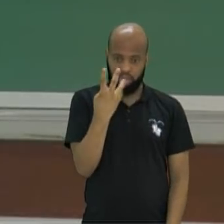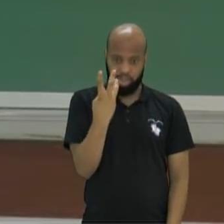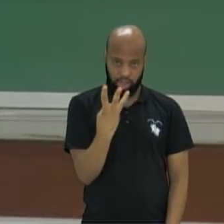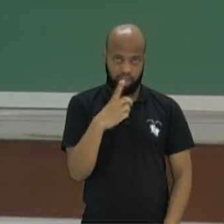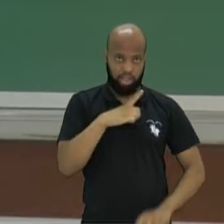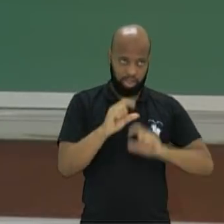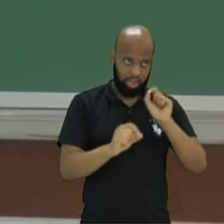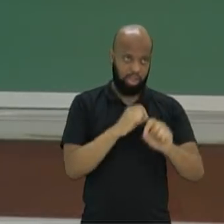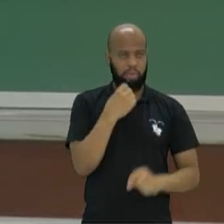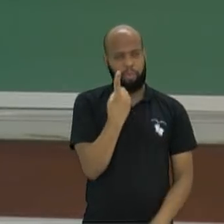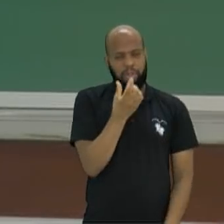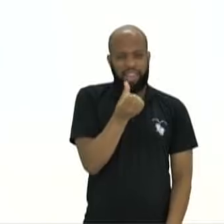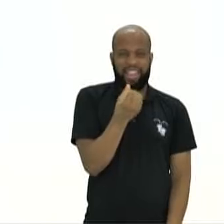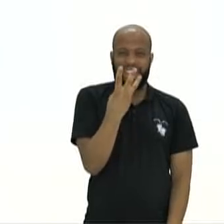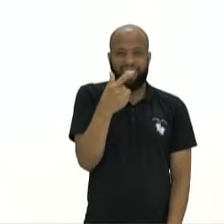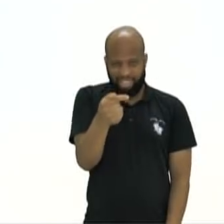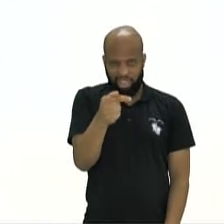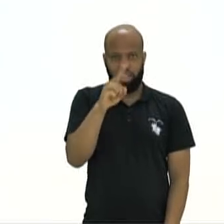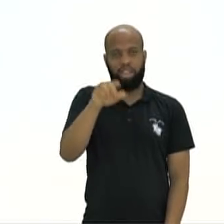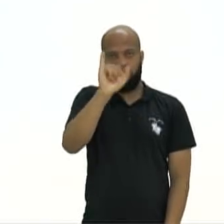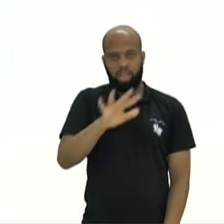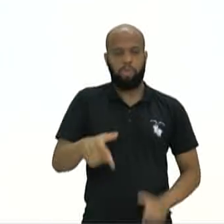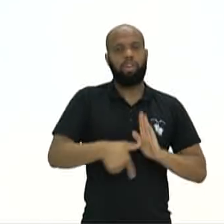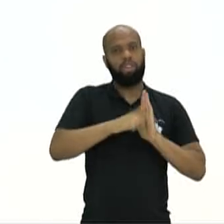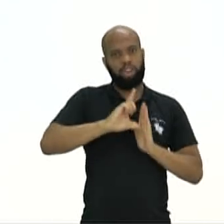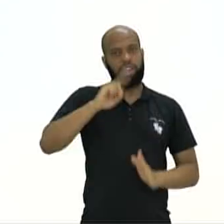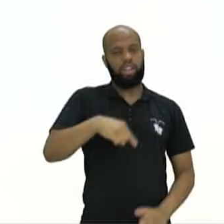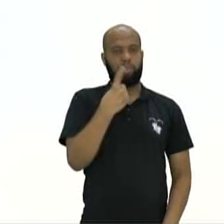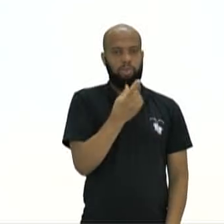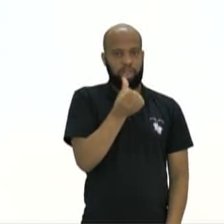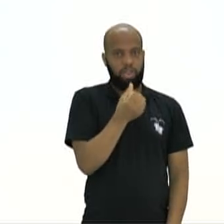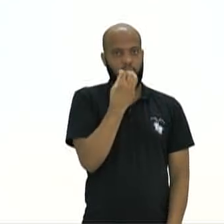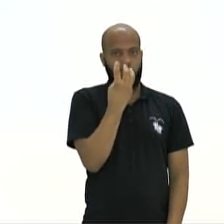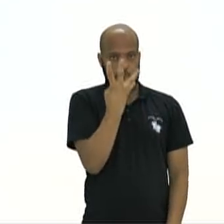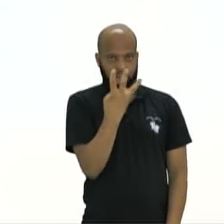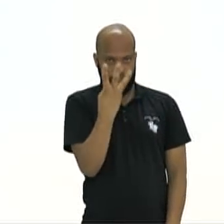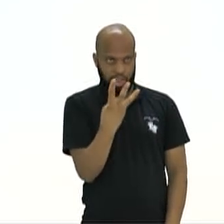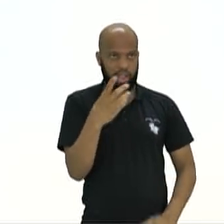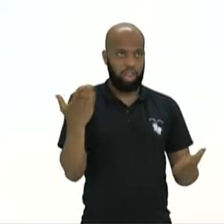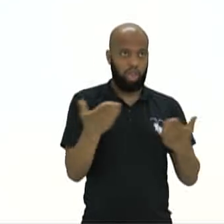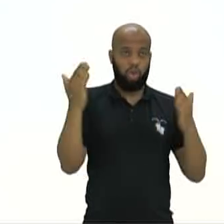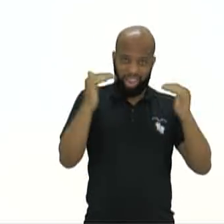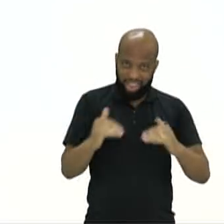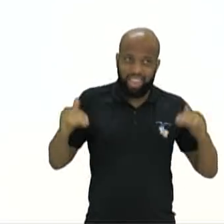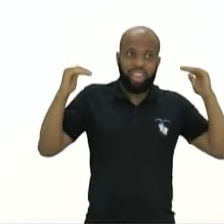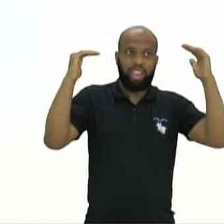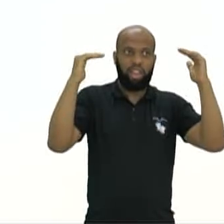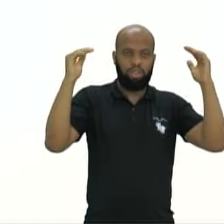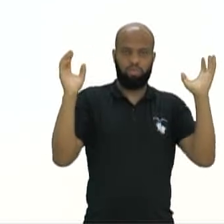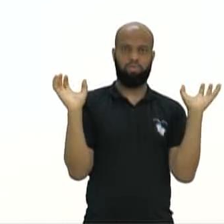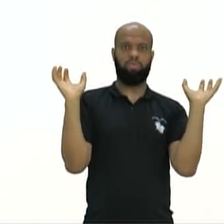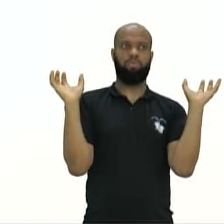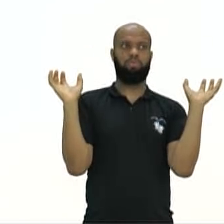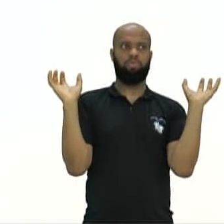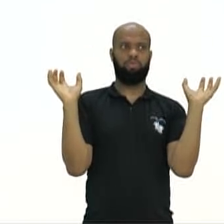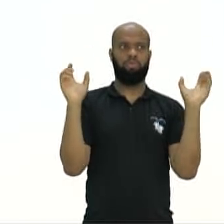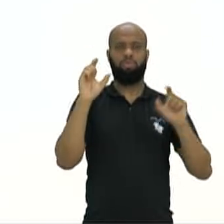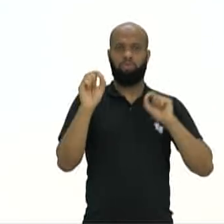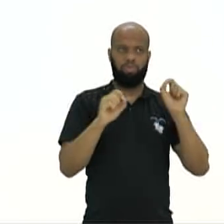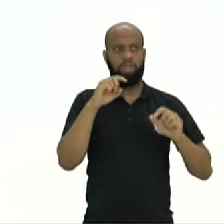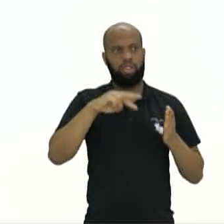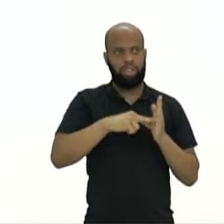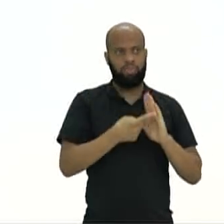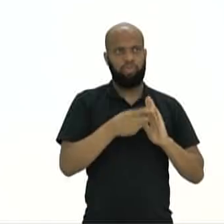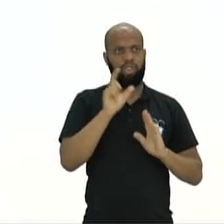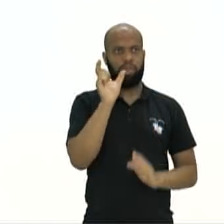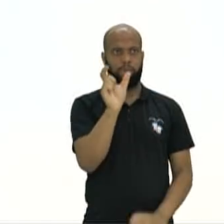né, 1637, na verdade, aquela imagem que era de 1643. É a parte alta do palácio, é o torreão central. Torreão, meninos e